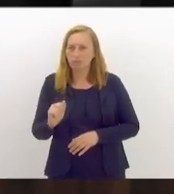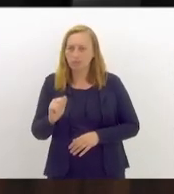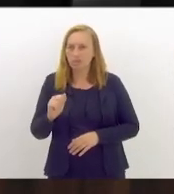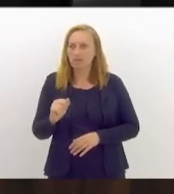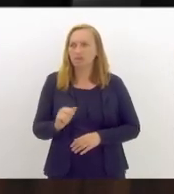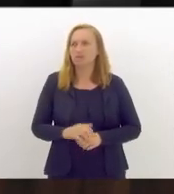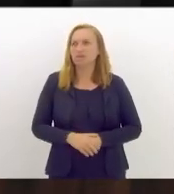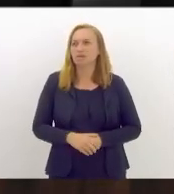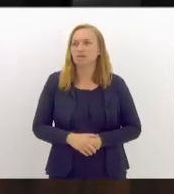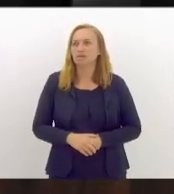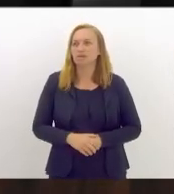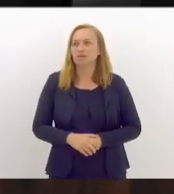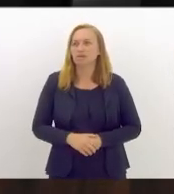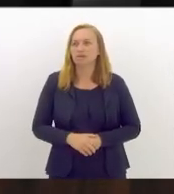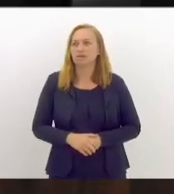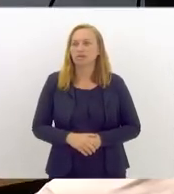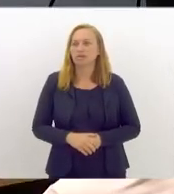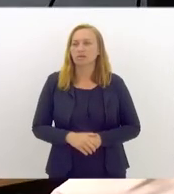cerimonial